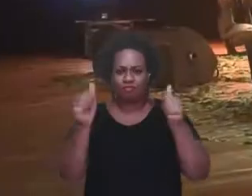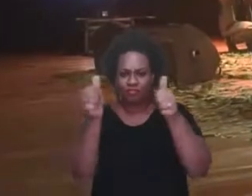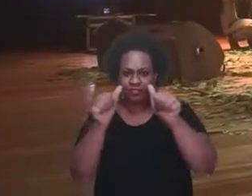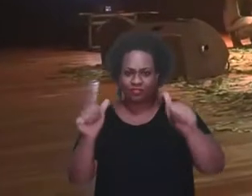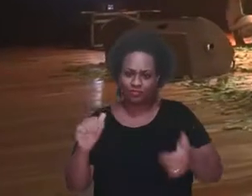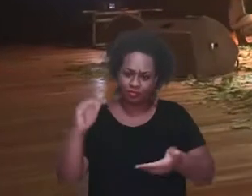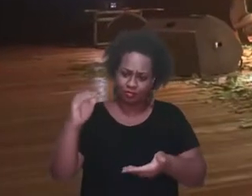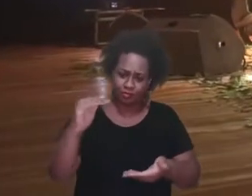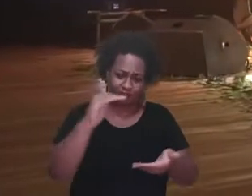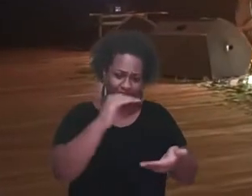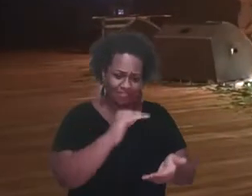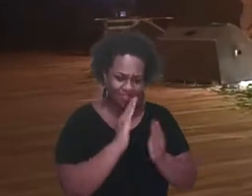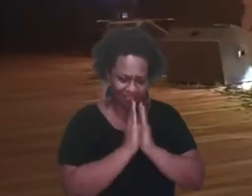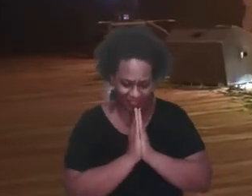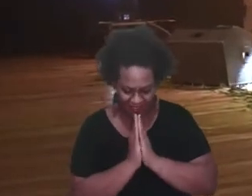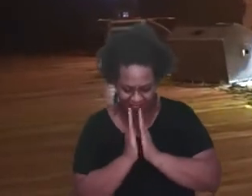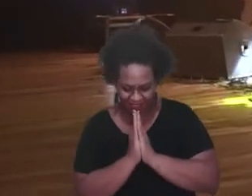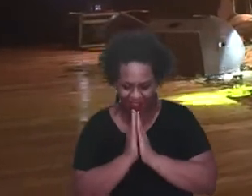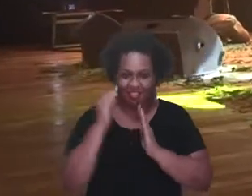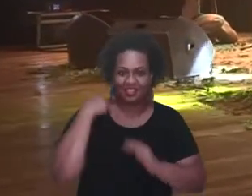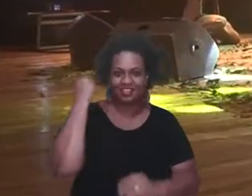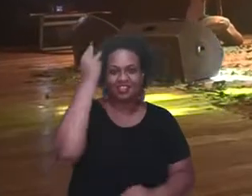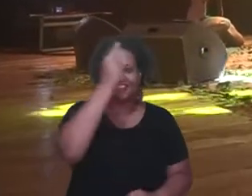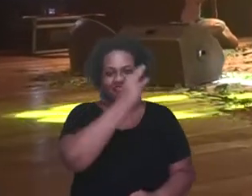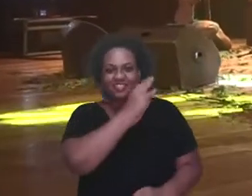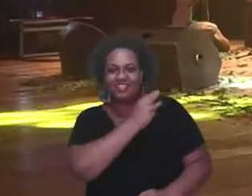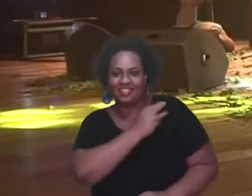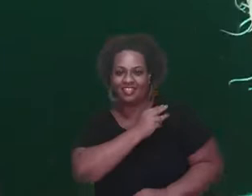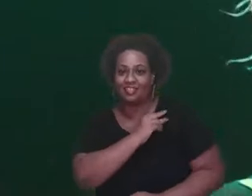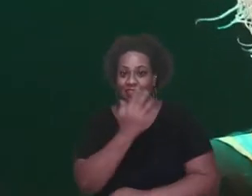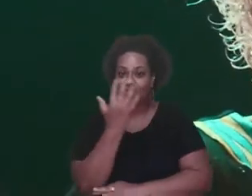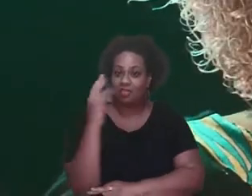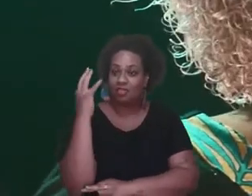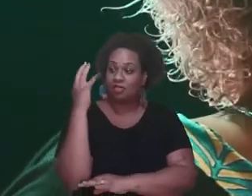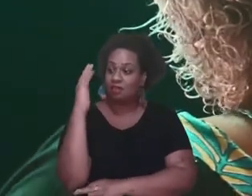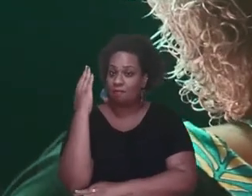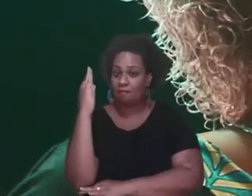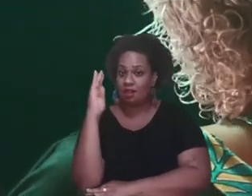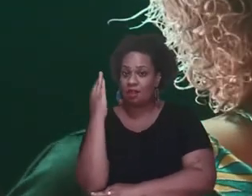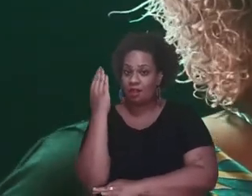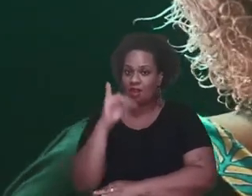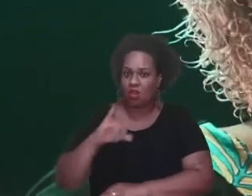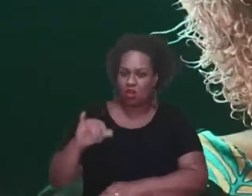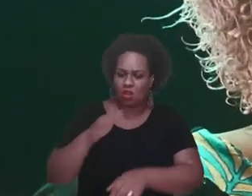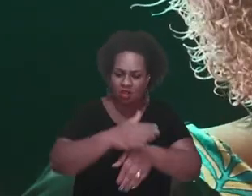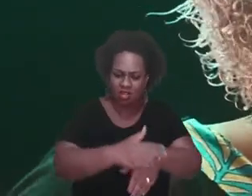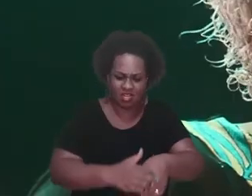Peroba ou fazer uma mesinha para botar Nossa Senhora se Peroba Peroba